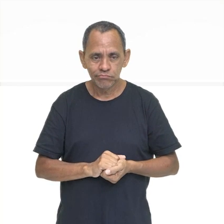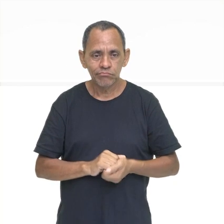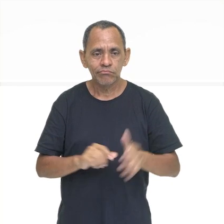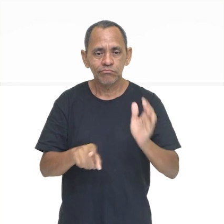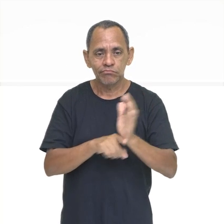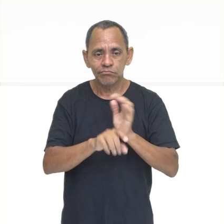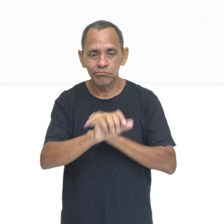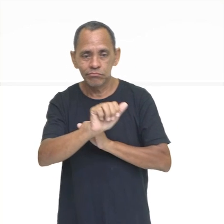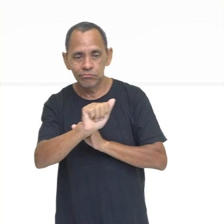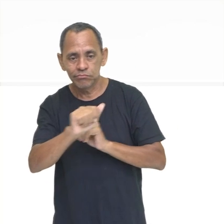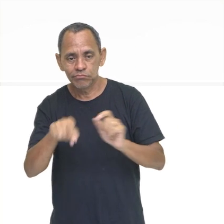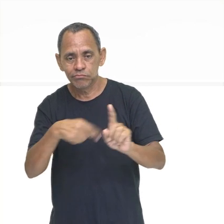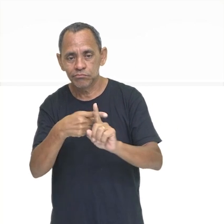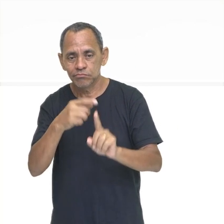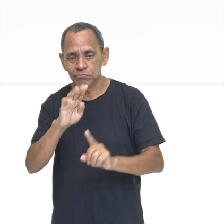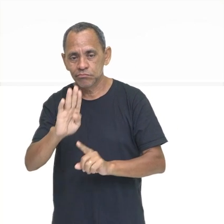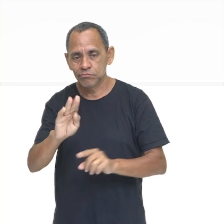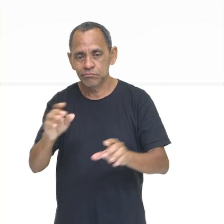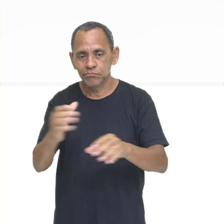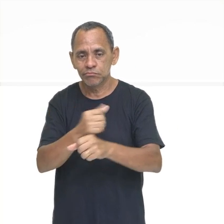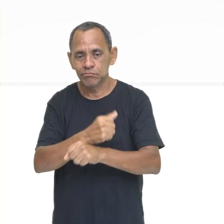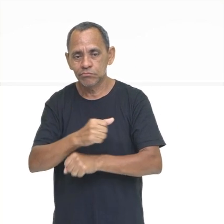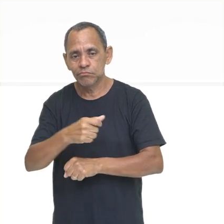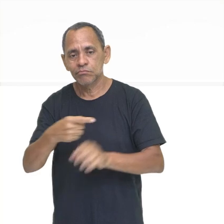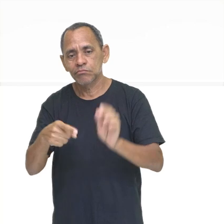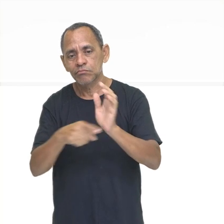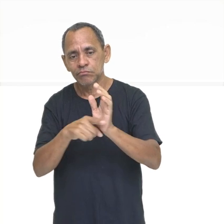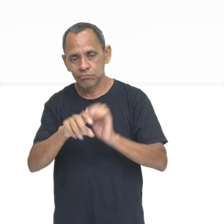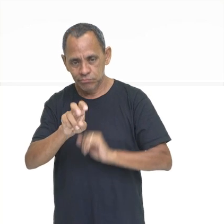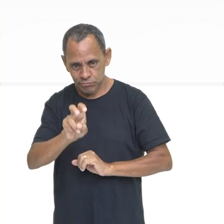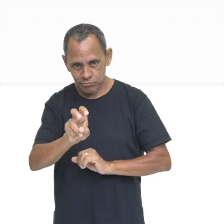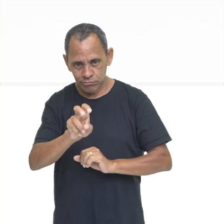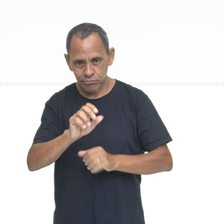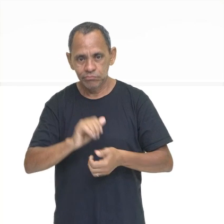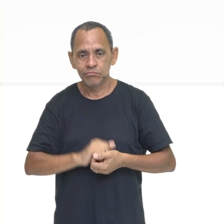A + B = -5